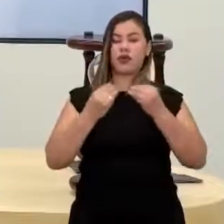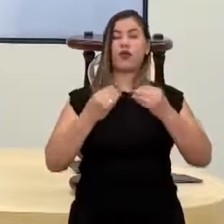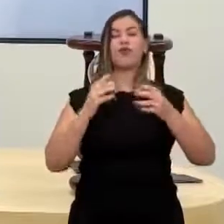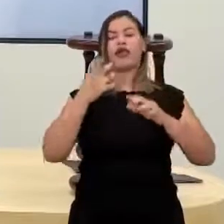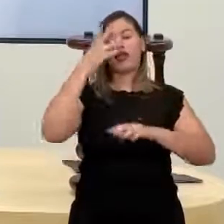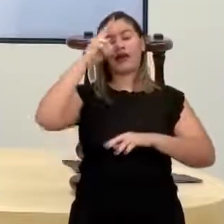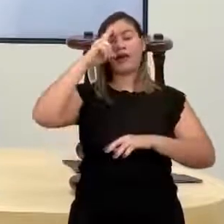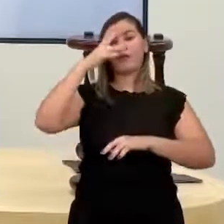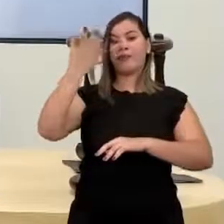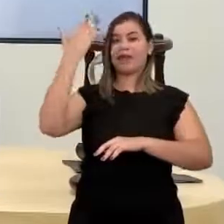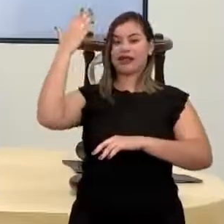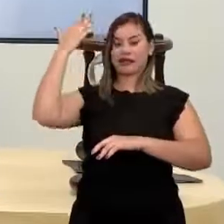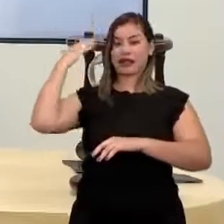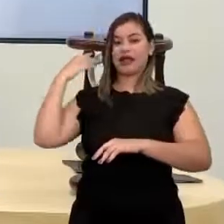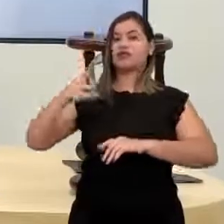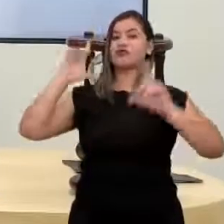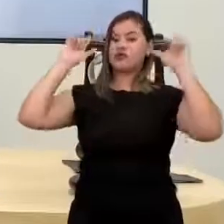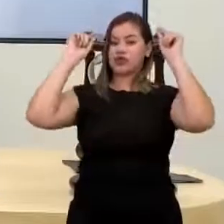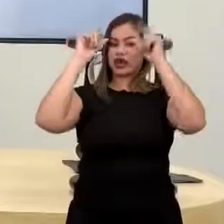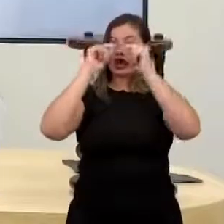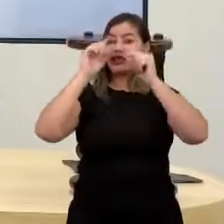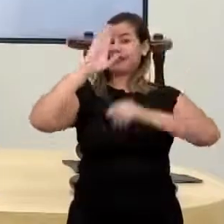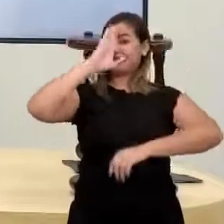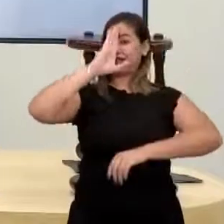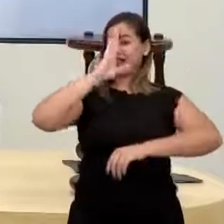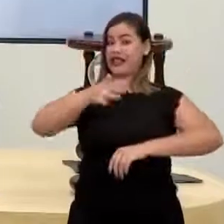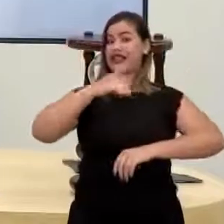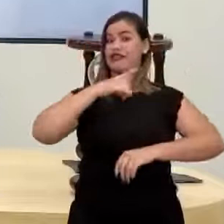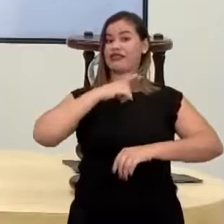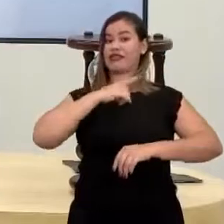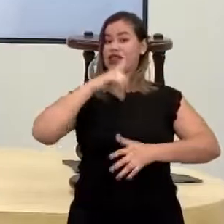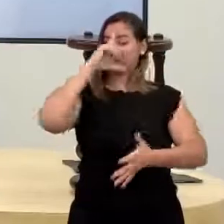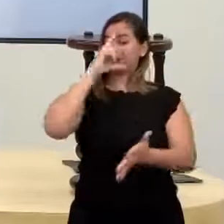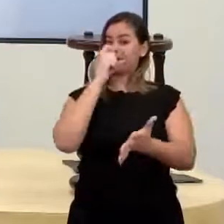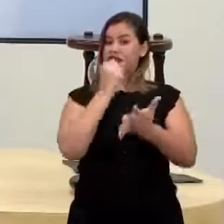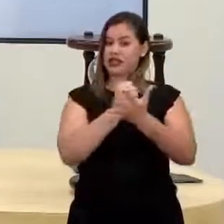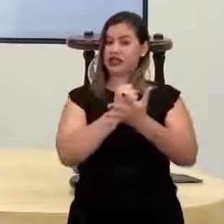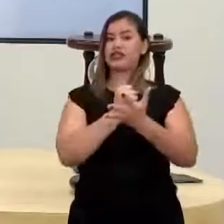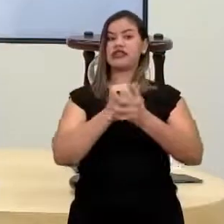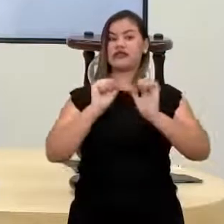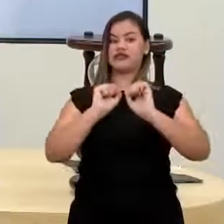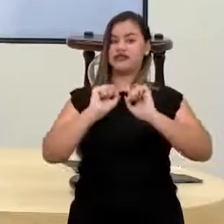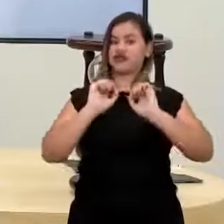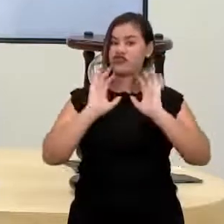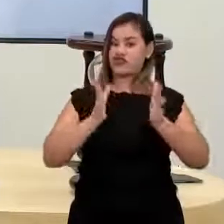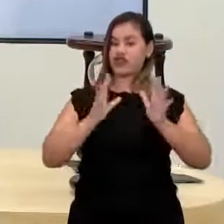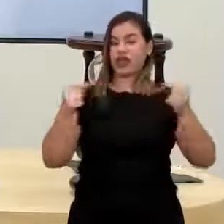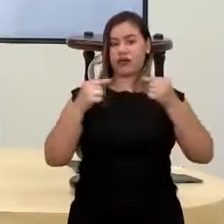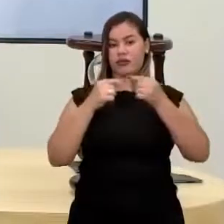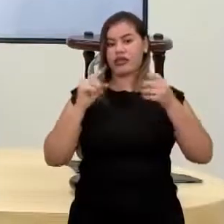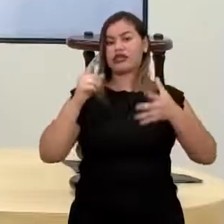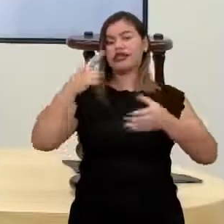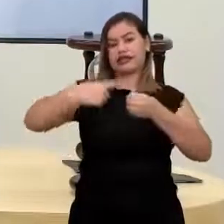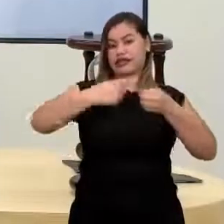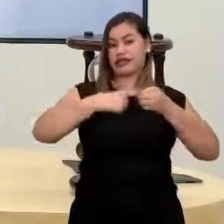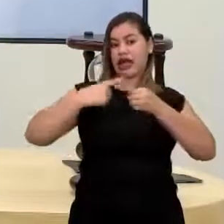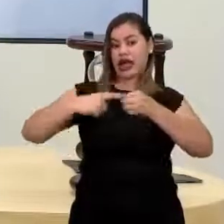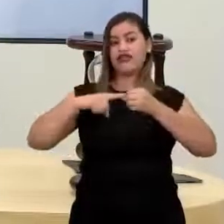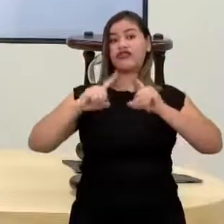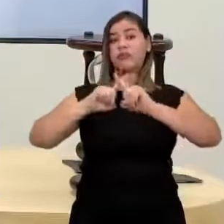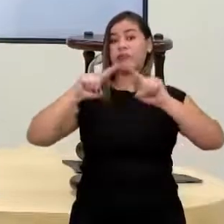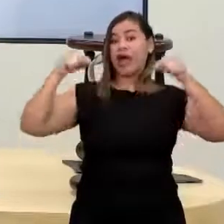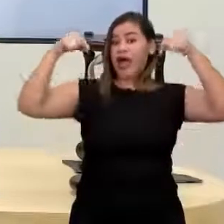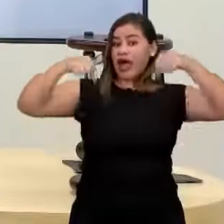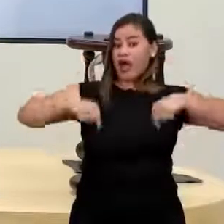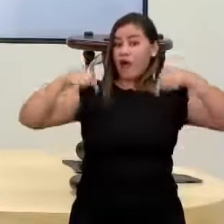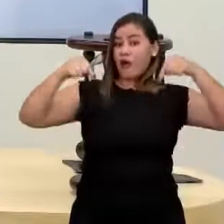ele ia e votava e ele decidia quais eram as melhores soluções para a cidade. A